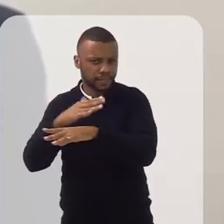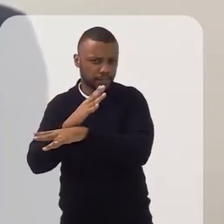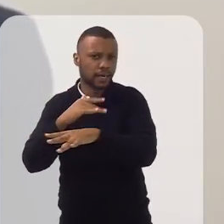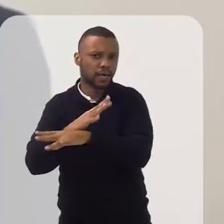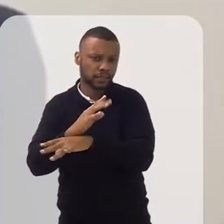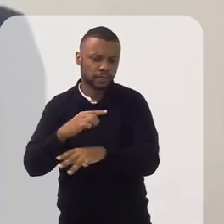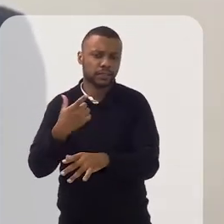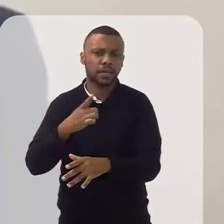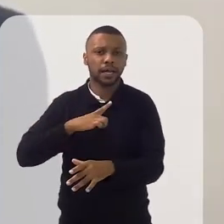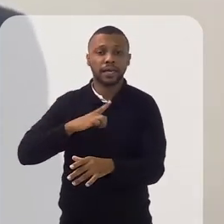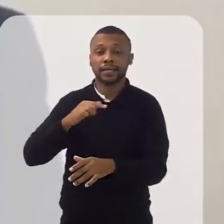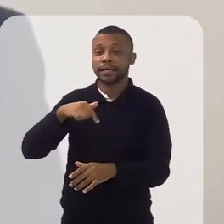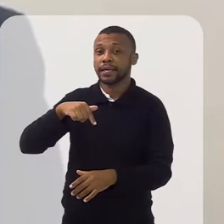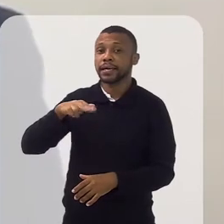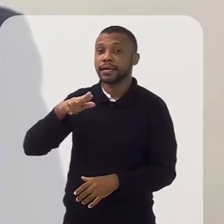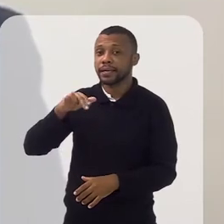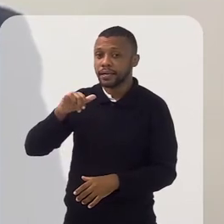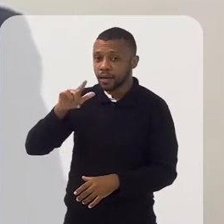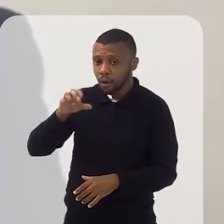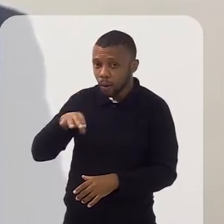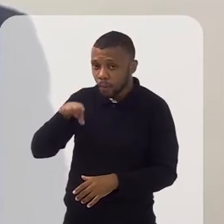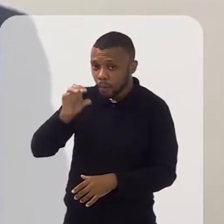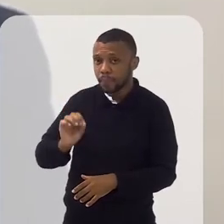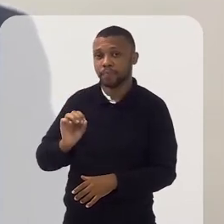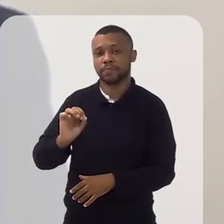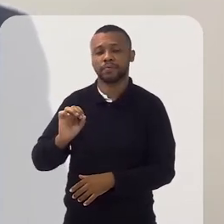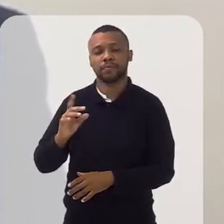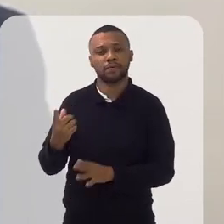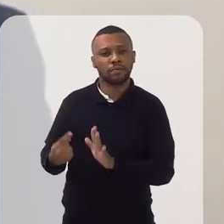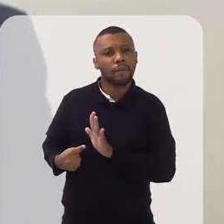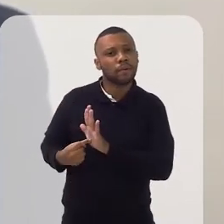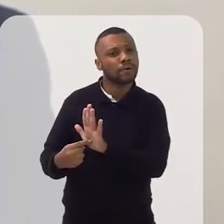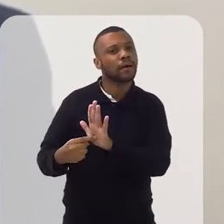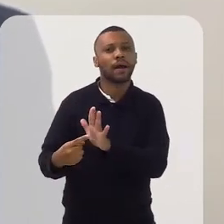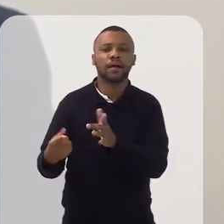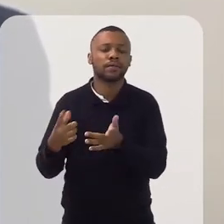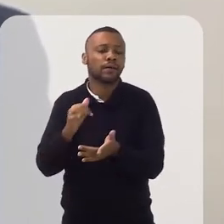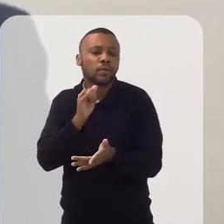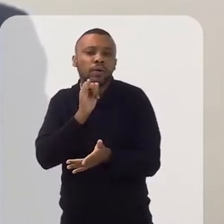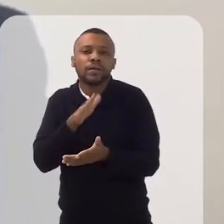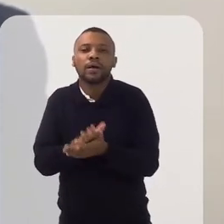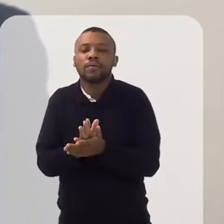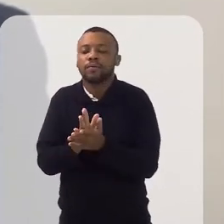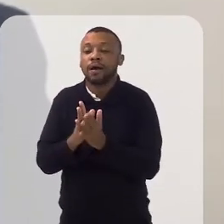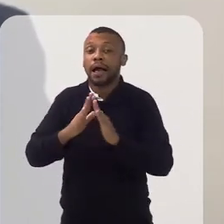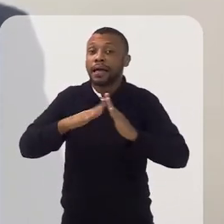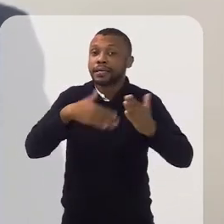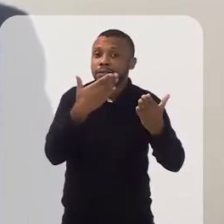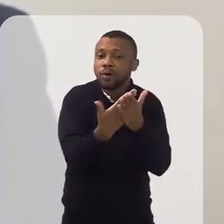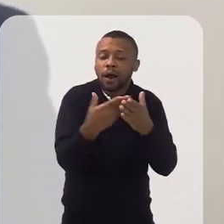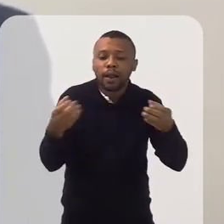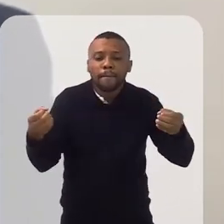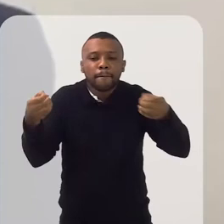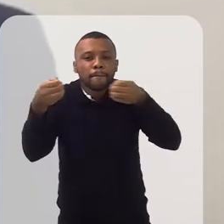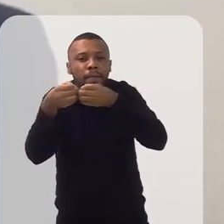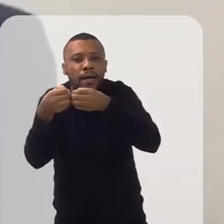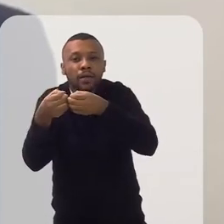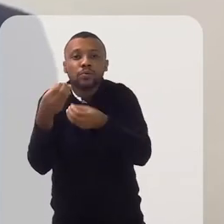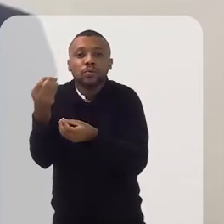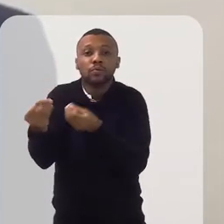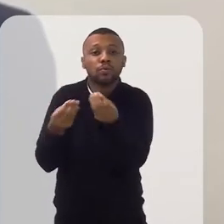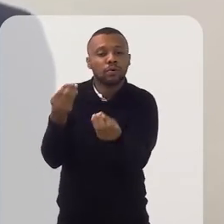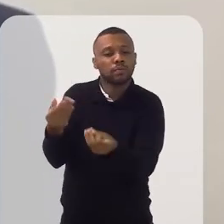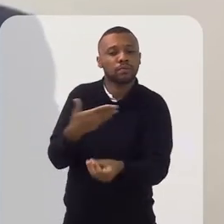das cidades em que esses quilombos estão colocados, mas assim, por exemplo, essa questão da proximidade das escolas, né? Como que